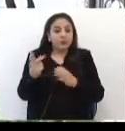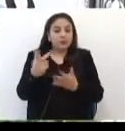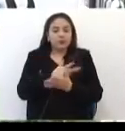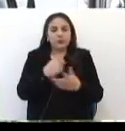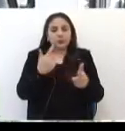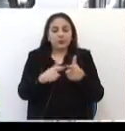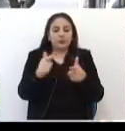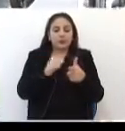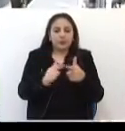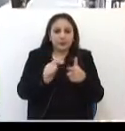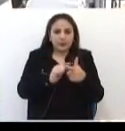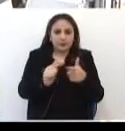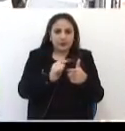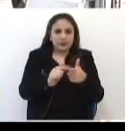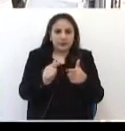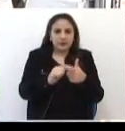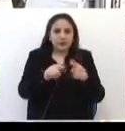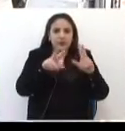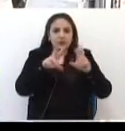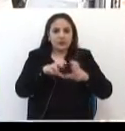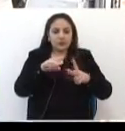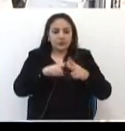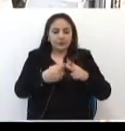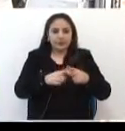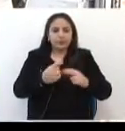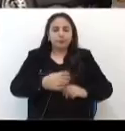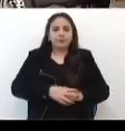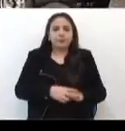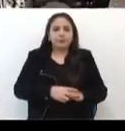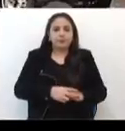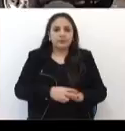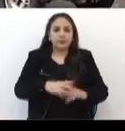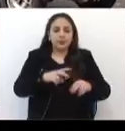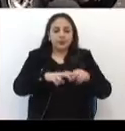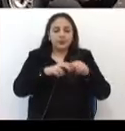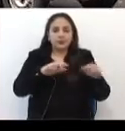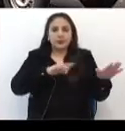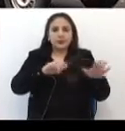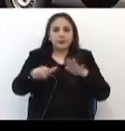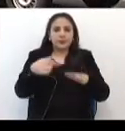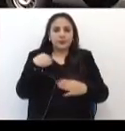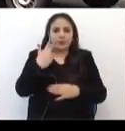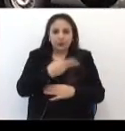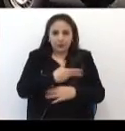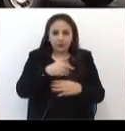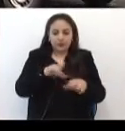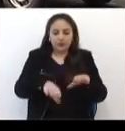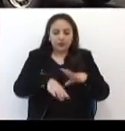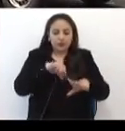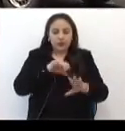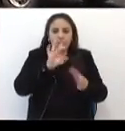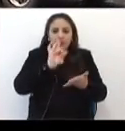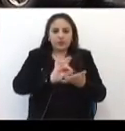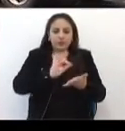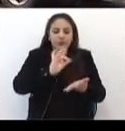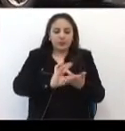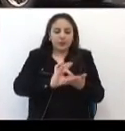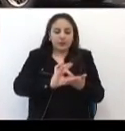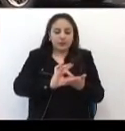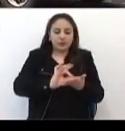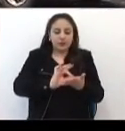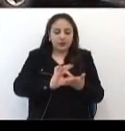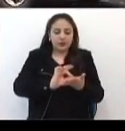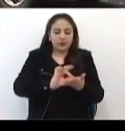podem acontecer pequenos problemas na questão mecânica, né? Então, nessa semana, nós vamos definir